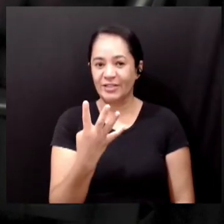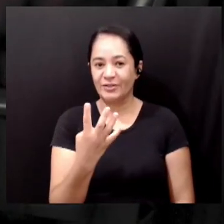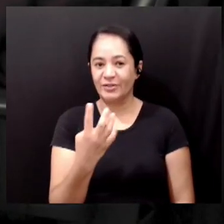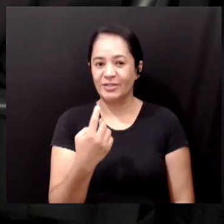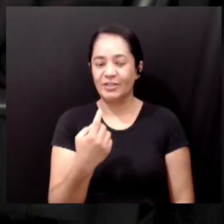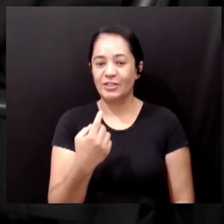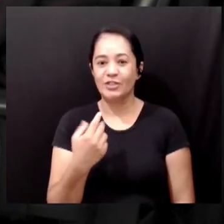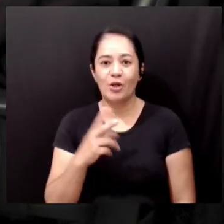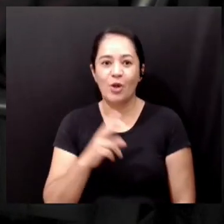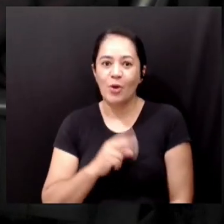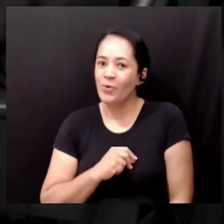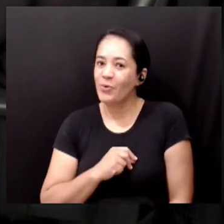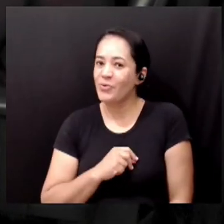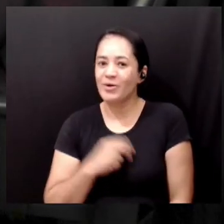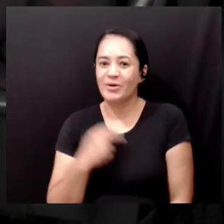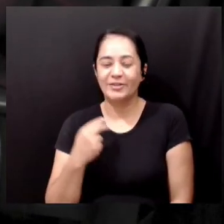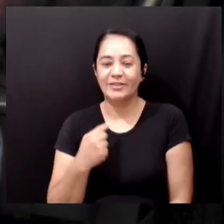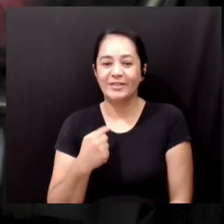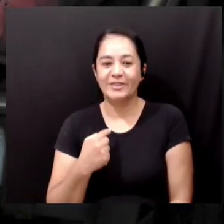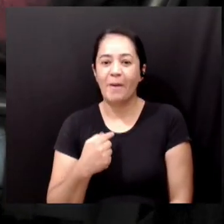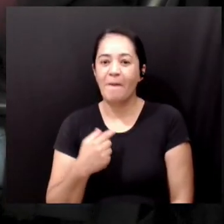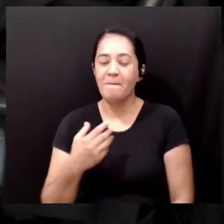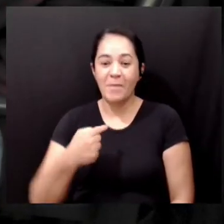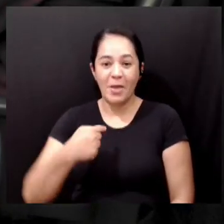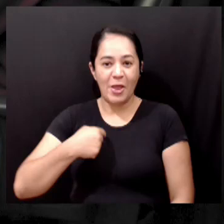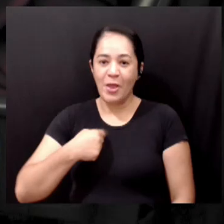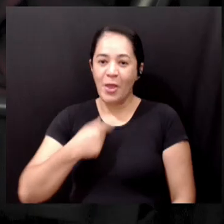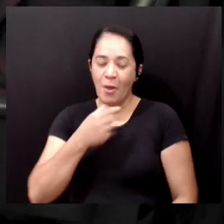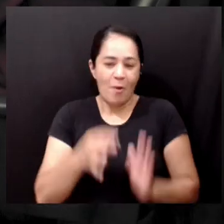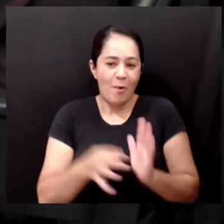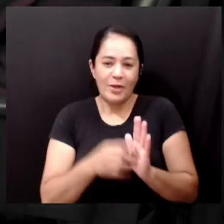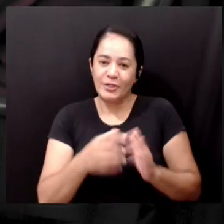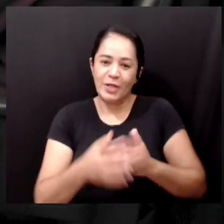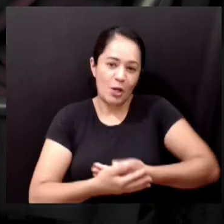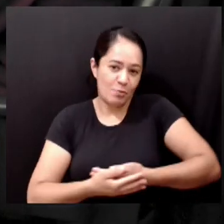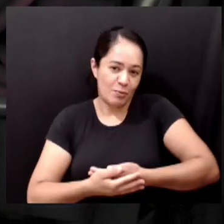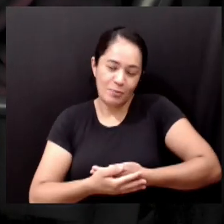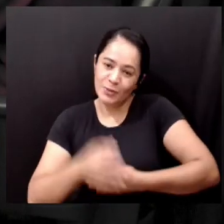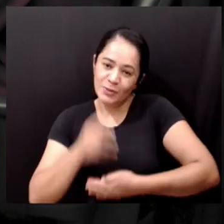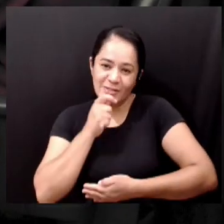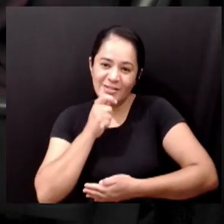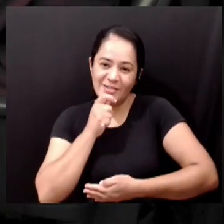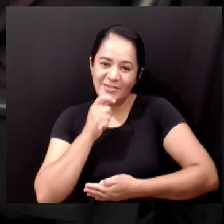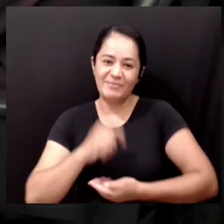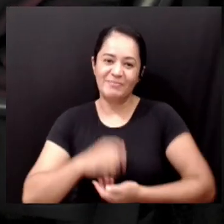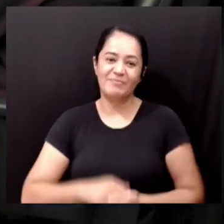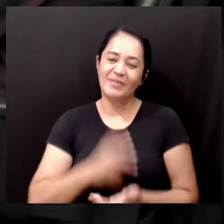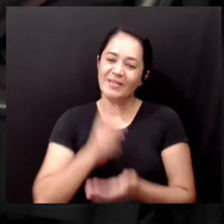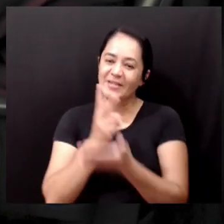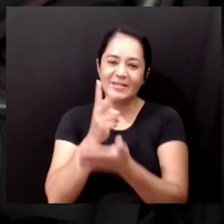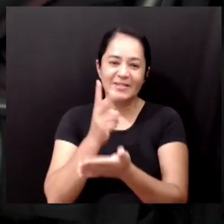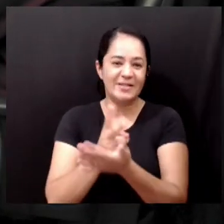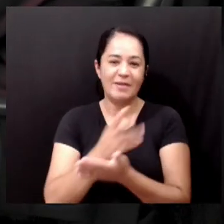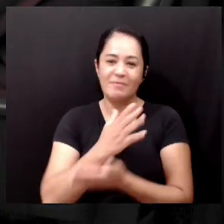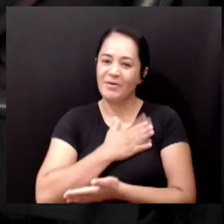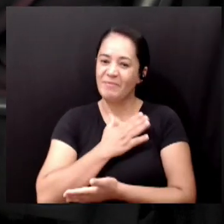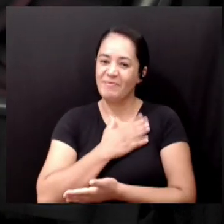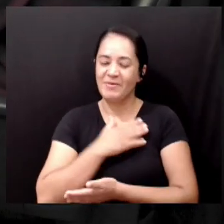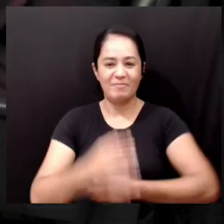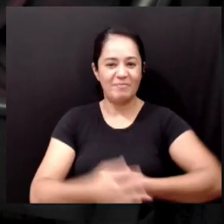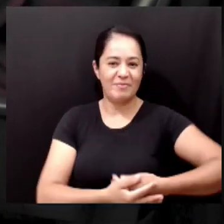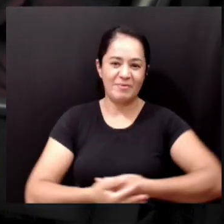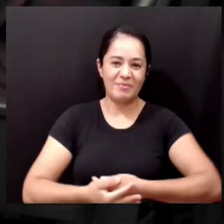ela é uma bebezinha Ainda ainda. É a minha bebezinha ainda. Sempre será, bebê. sempre bebê.